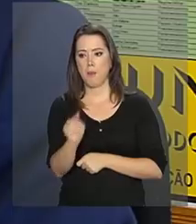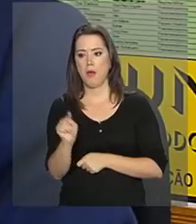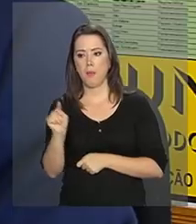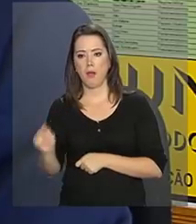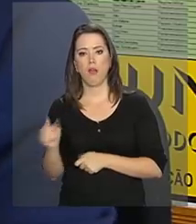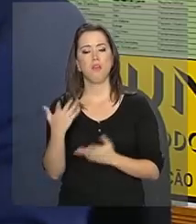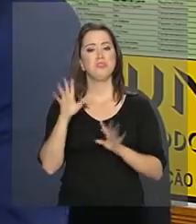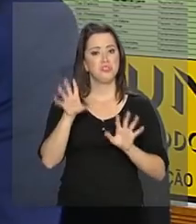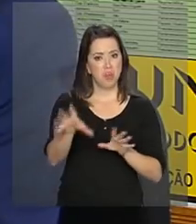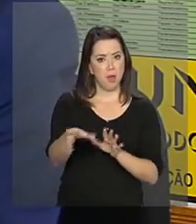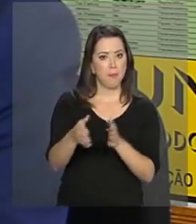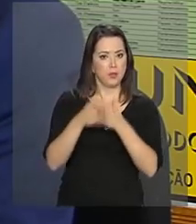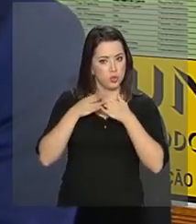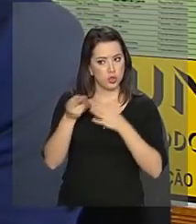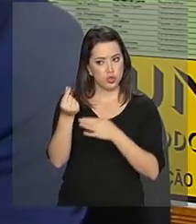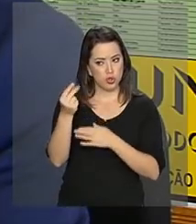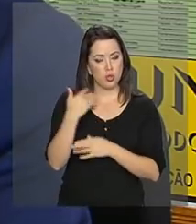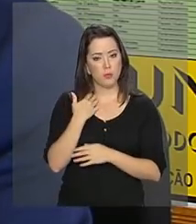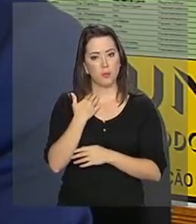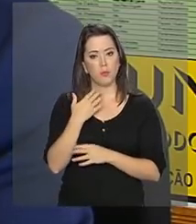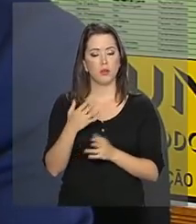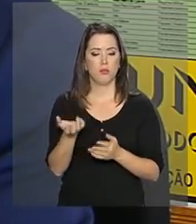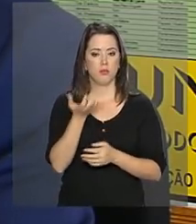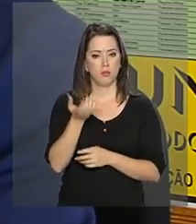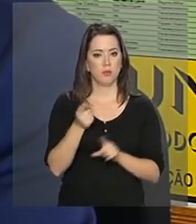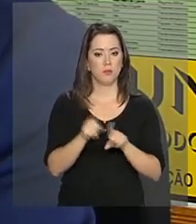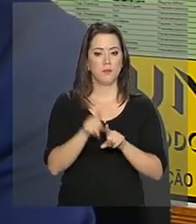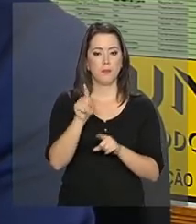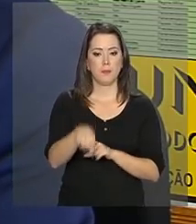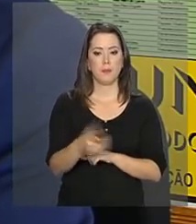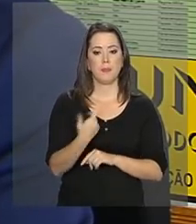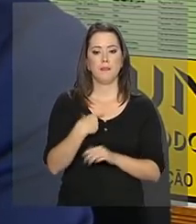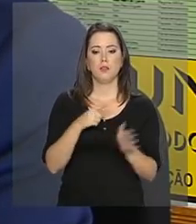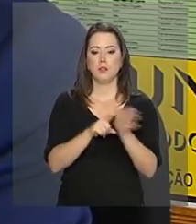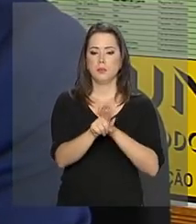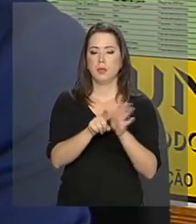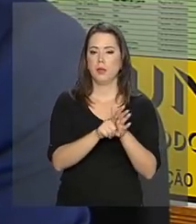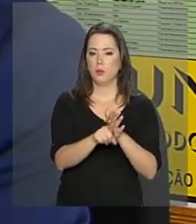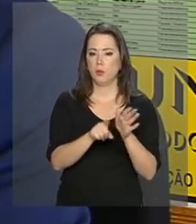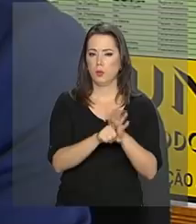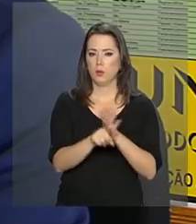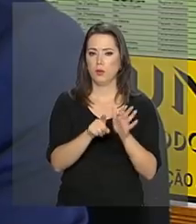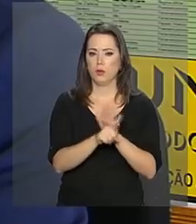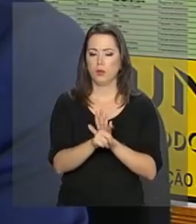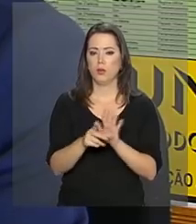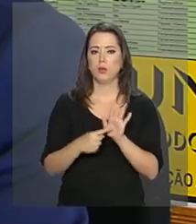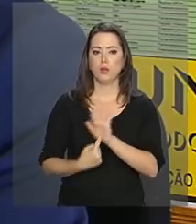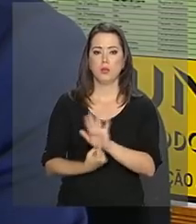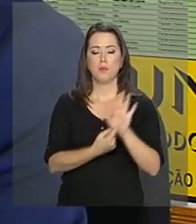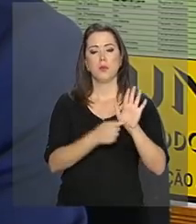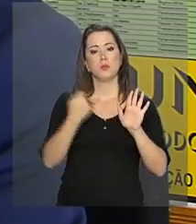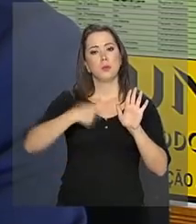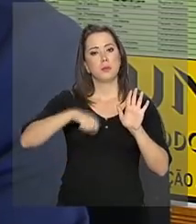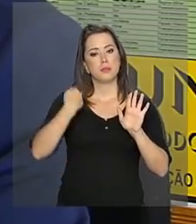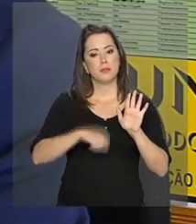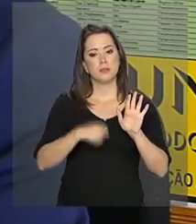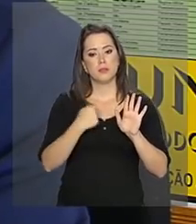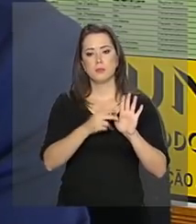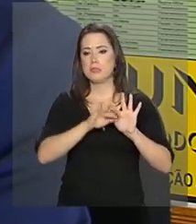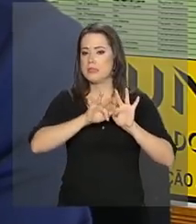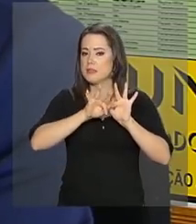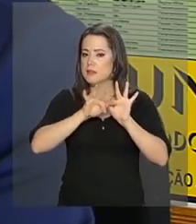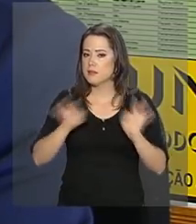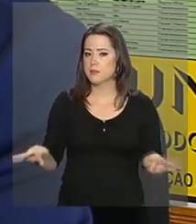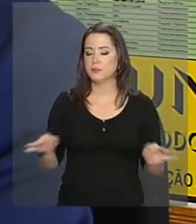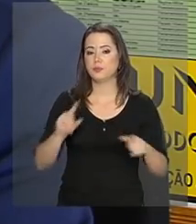o crédito para o banco de seu interesse. Ele tem um pequeno questionário que ele faz a identificação da sua necessidade, algo muito